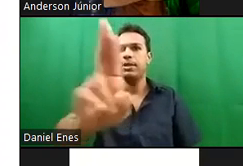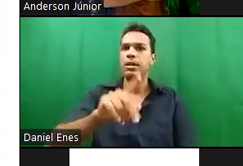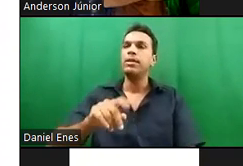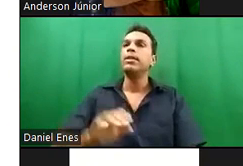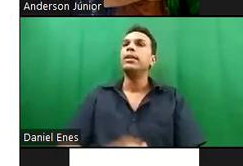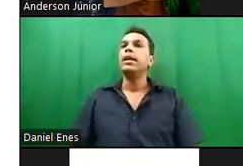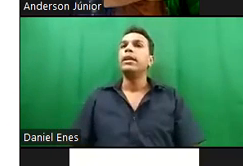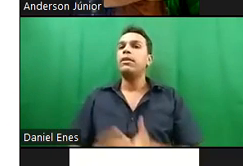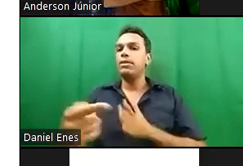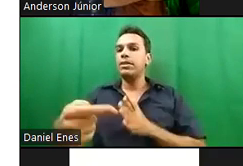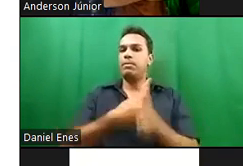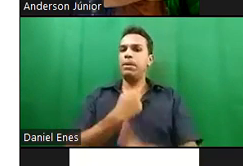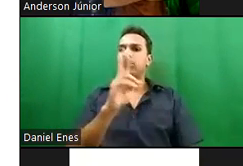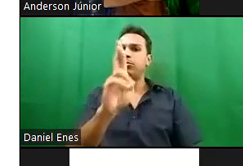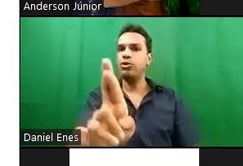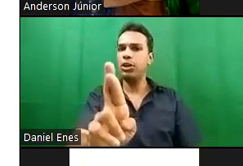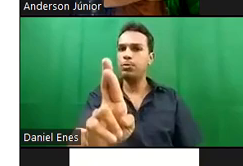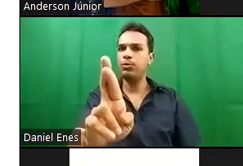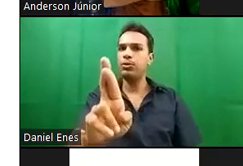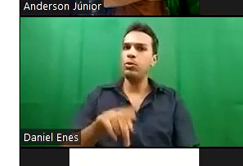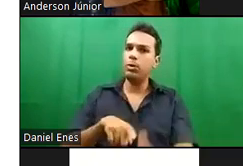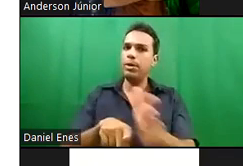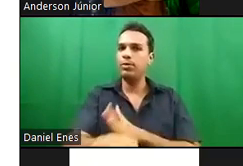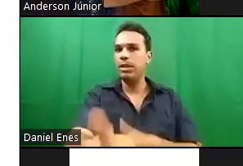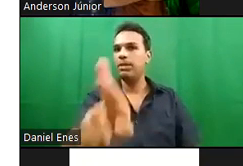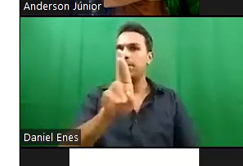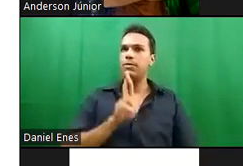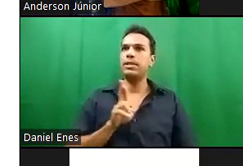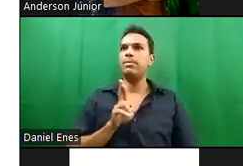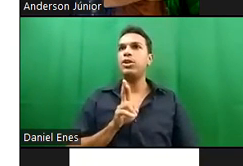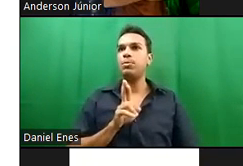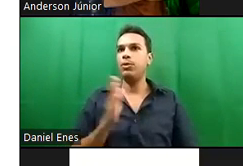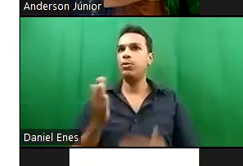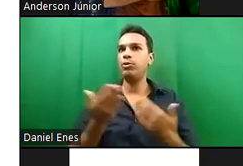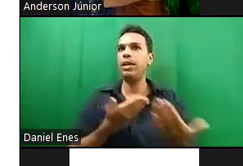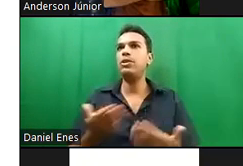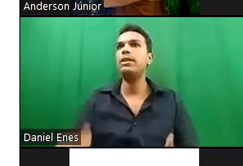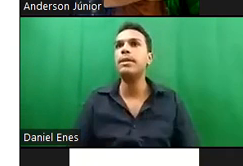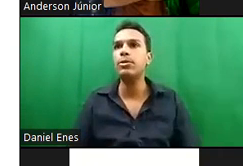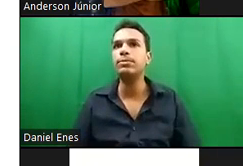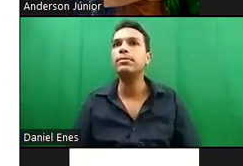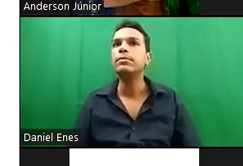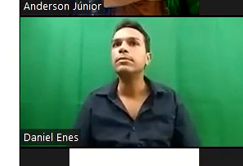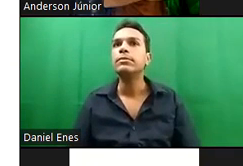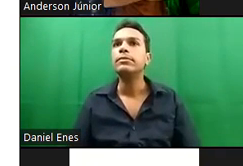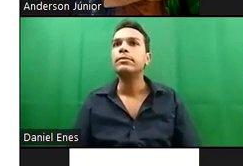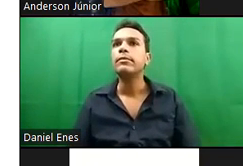você. Né? Você me perguntou, eu te respondi. Ou eu perguntei para você, você me respondeu. Eu mudei a direção.